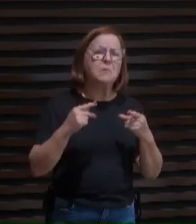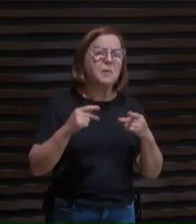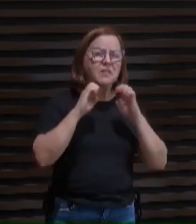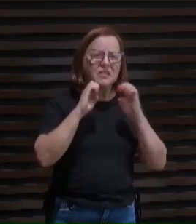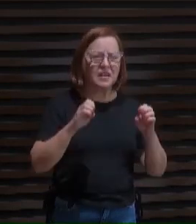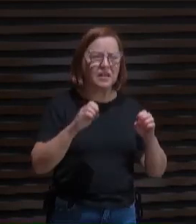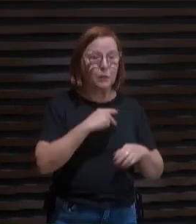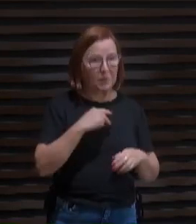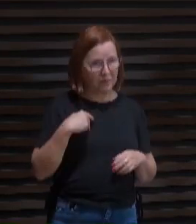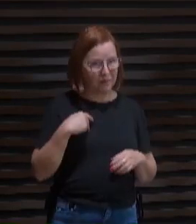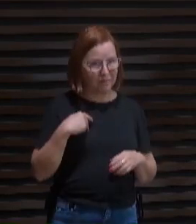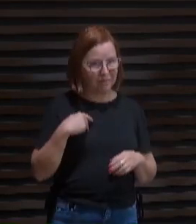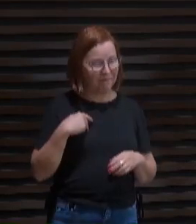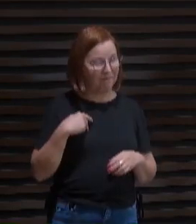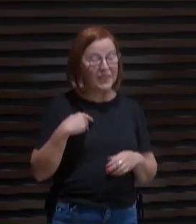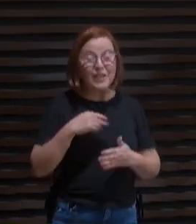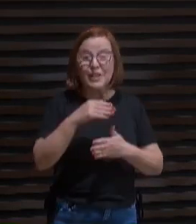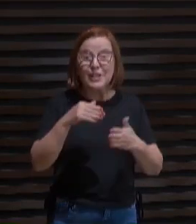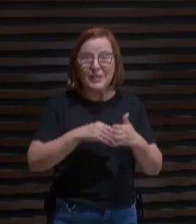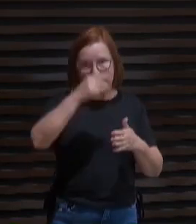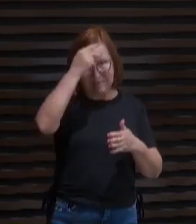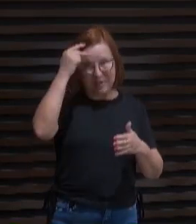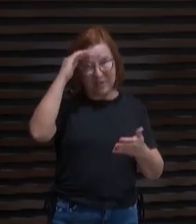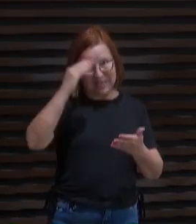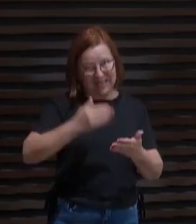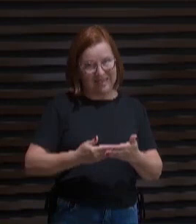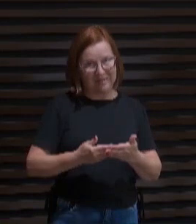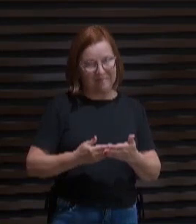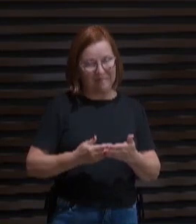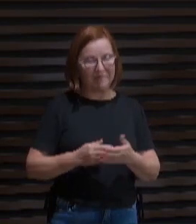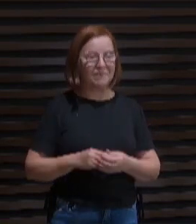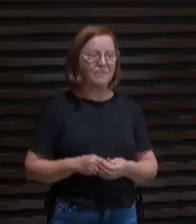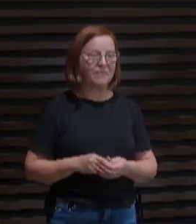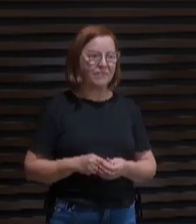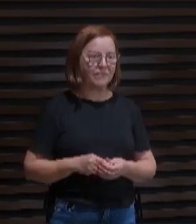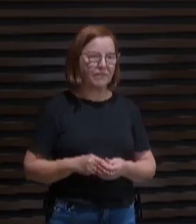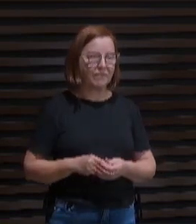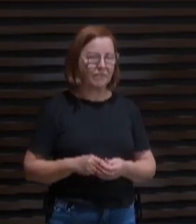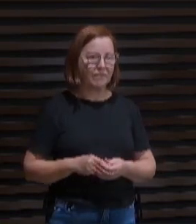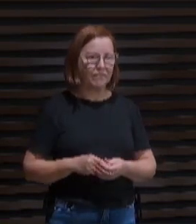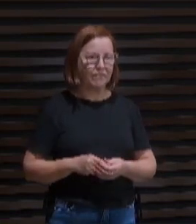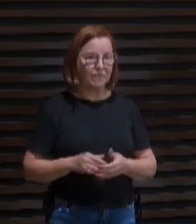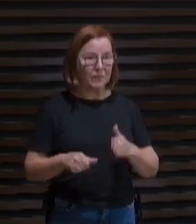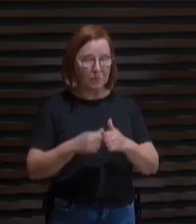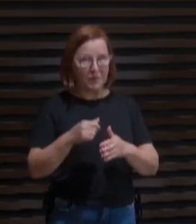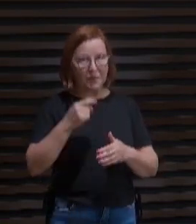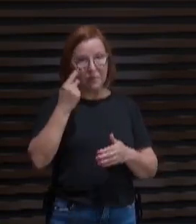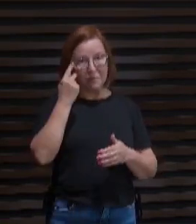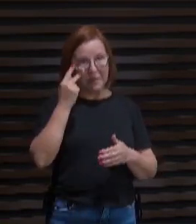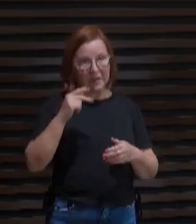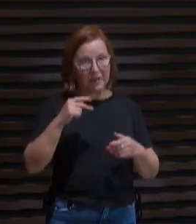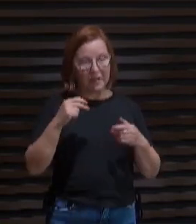É todo aquele que crê. Então, a condição primeira para se